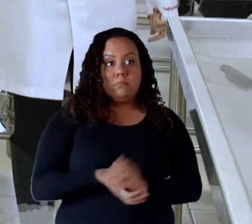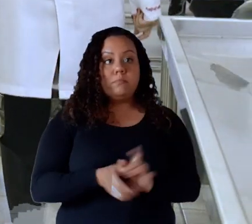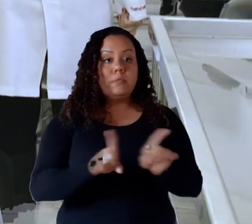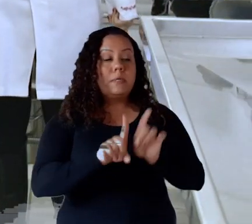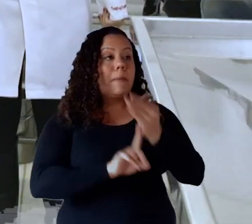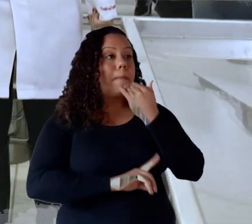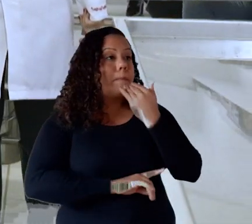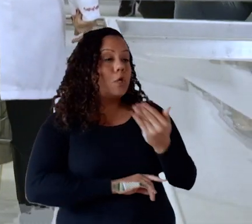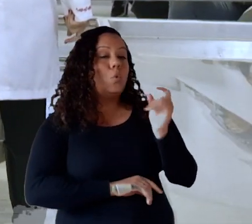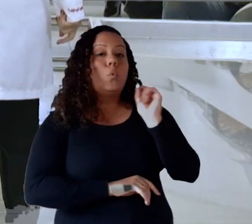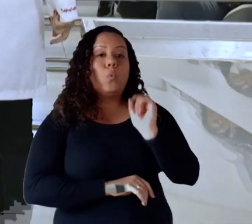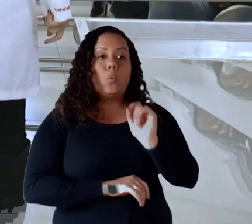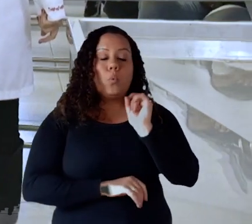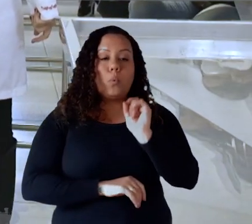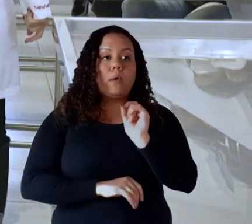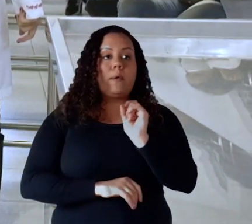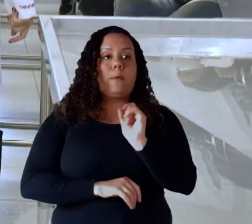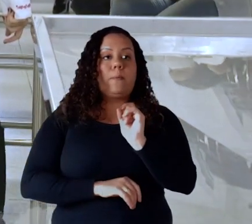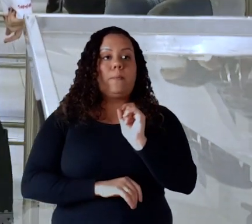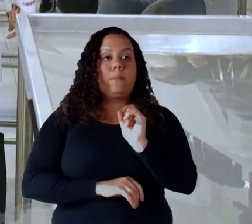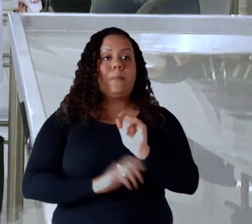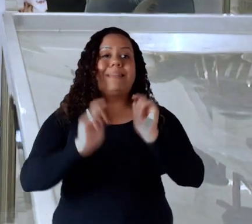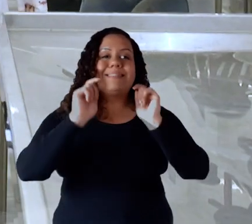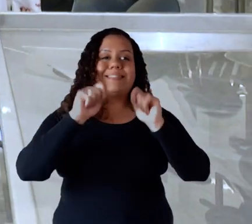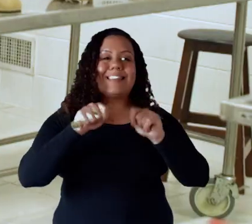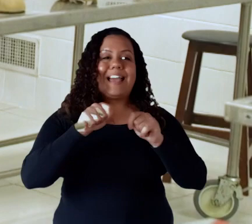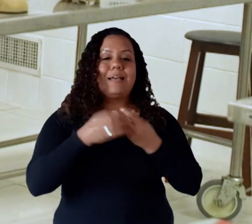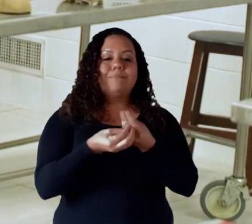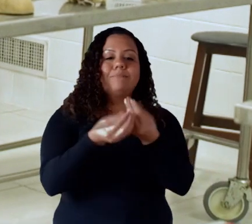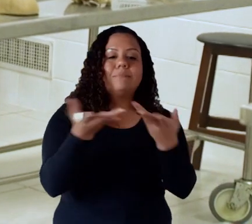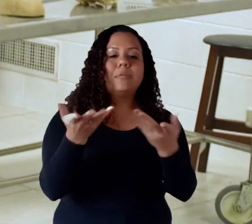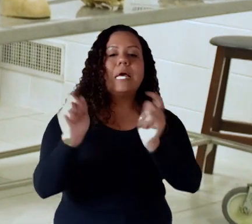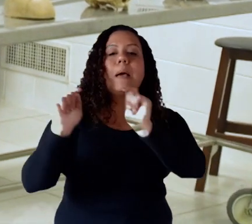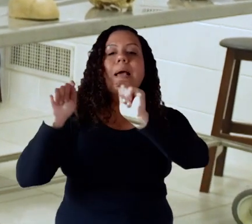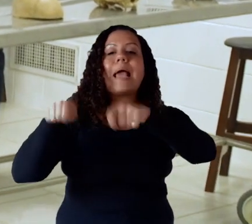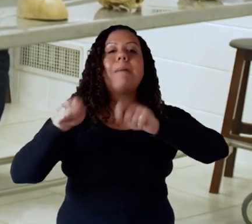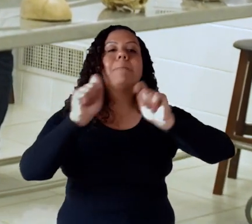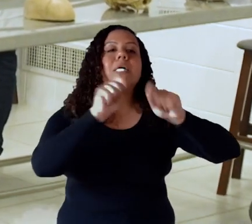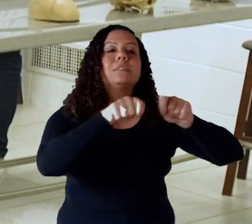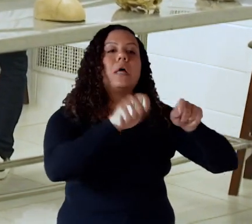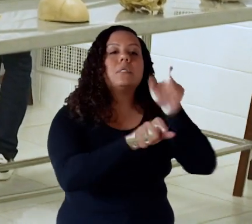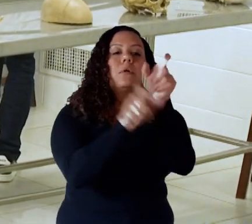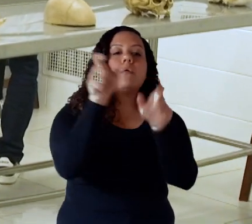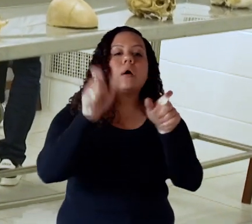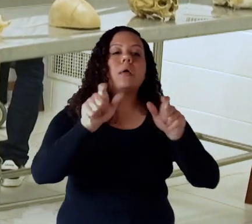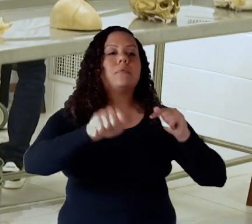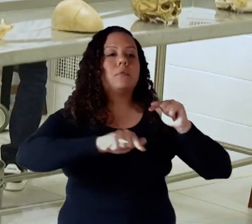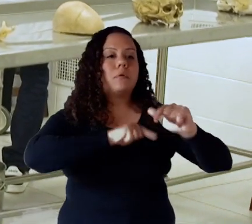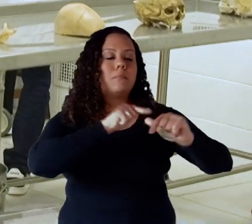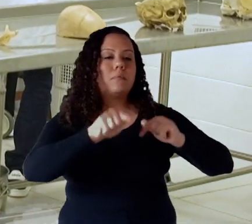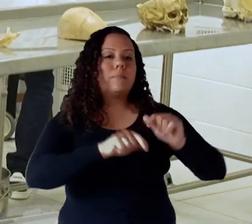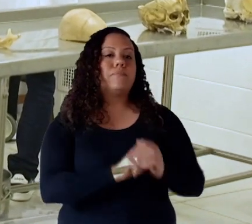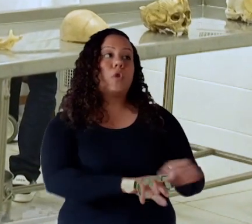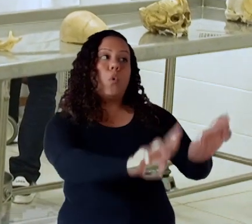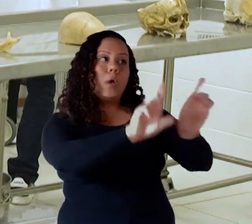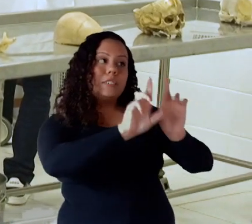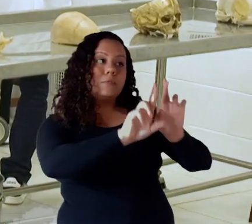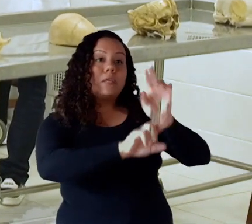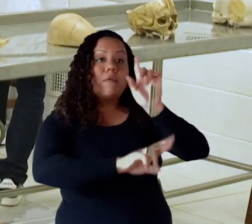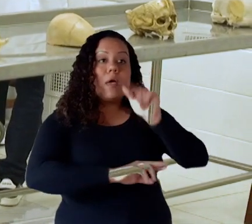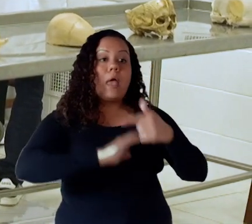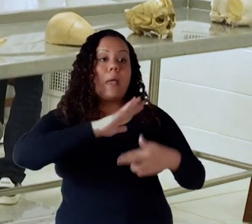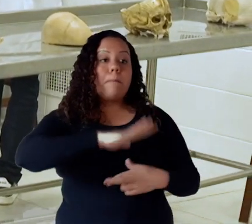de segurança e proteção. Era solicitado também que pudesse estar fazendo a capacitação